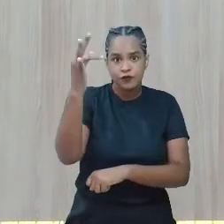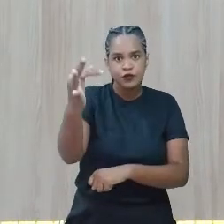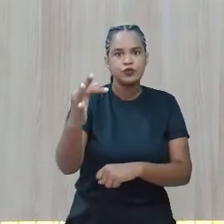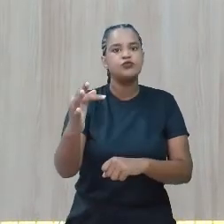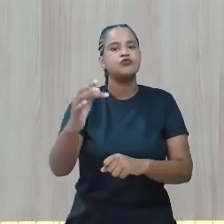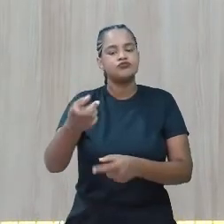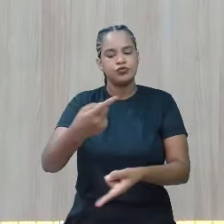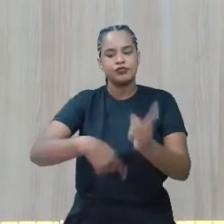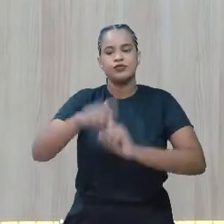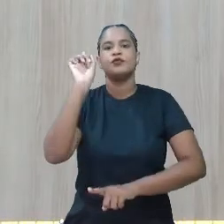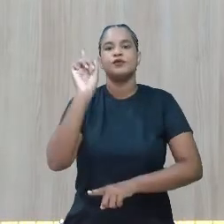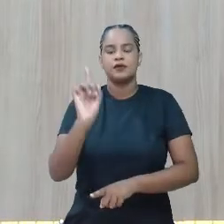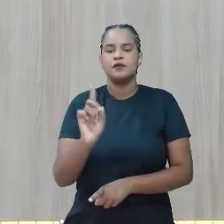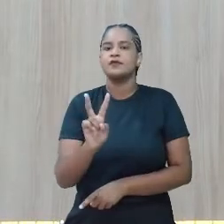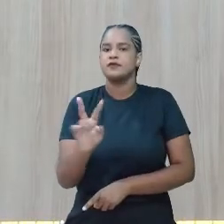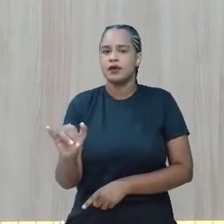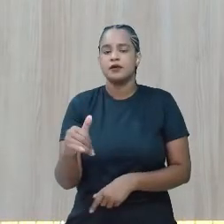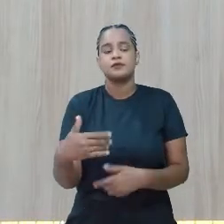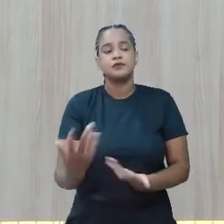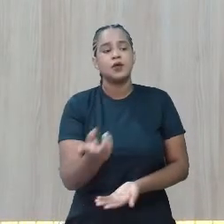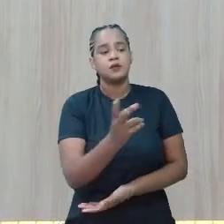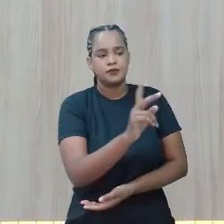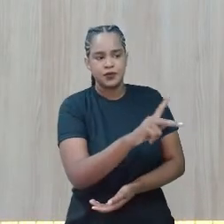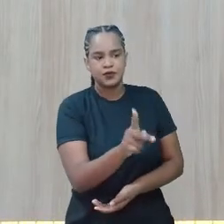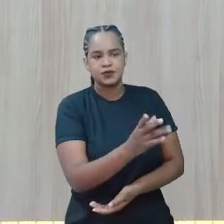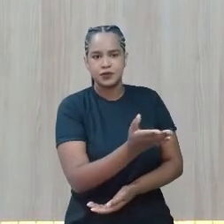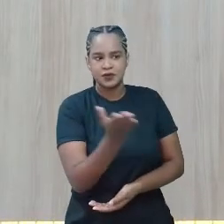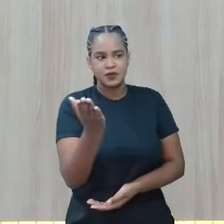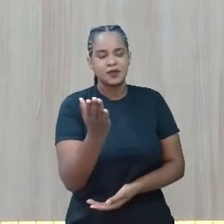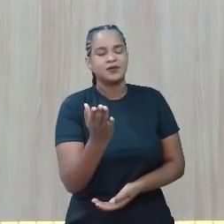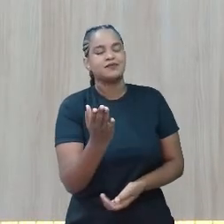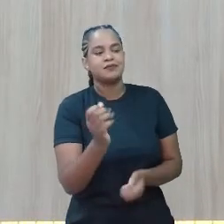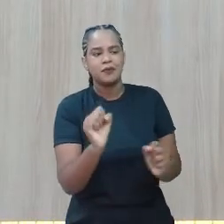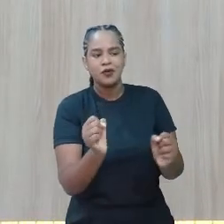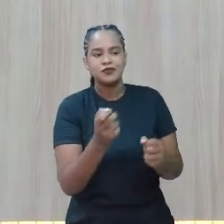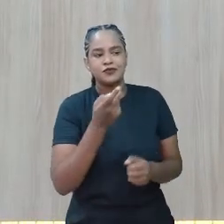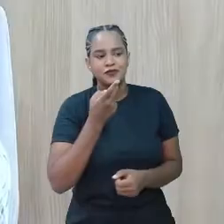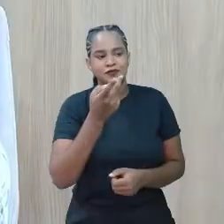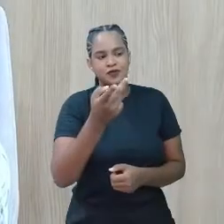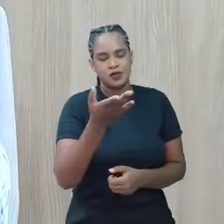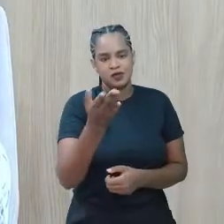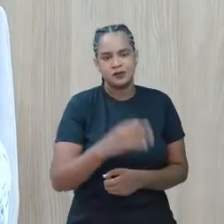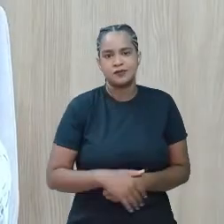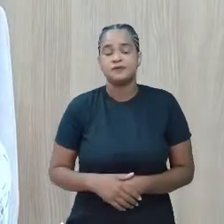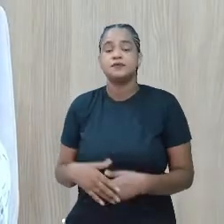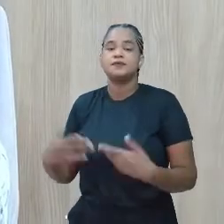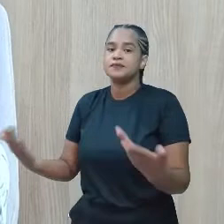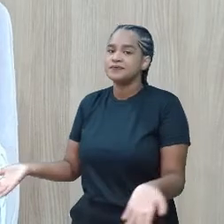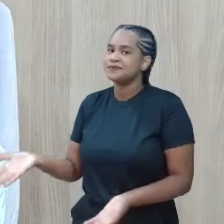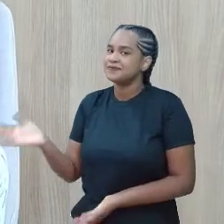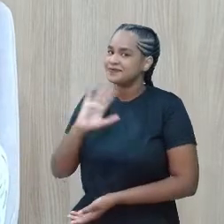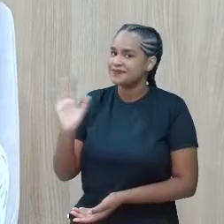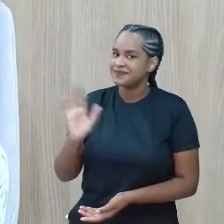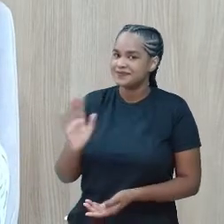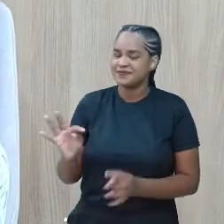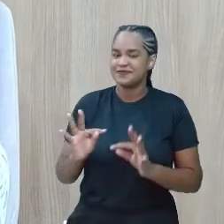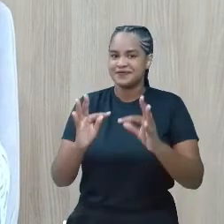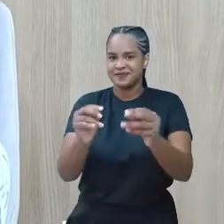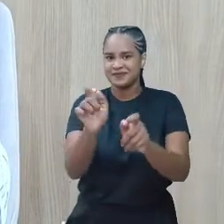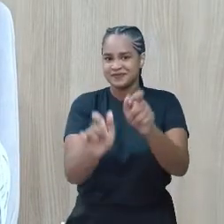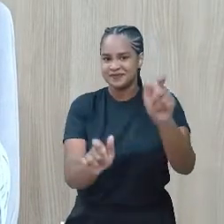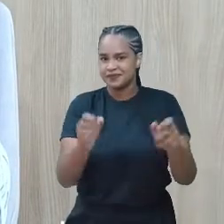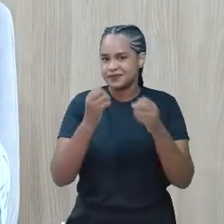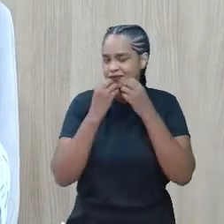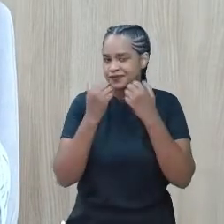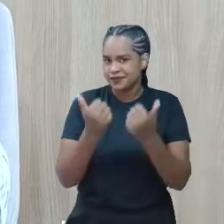Então, professora Camille, dá aí um alô aí para os nossos alunos. Olá, meninas e meninos, tudo